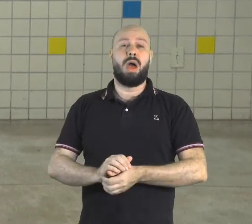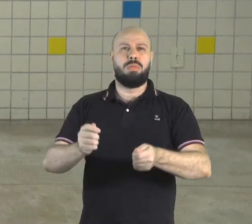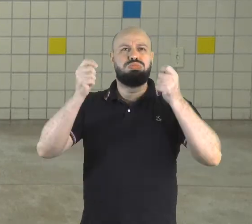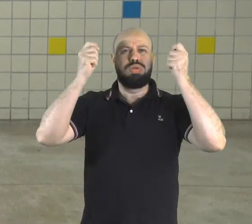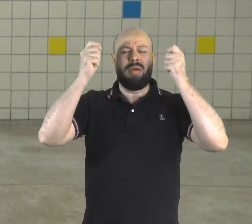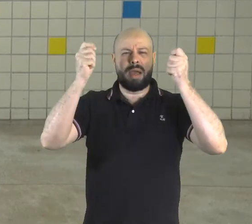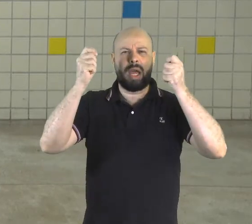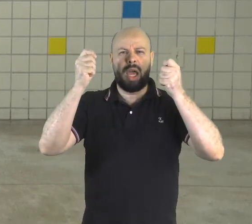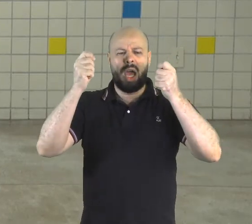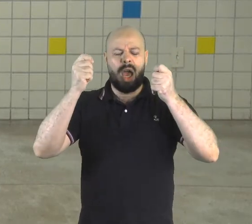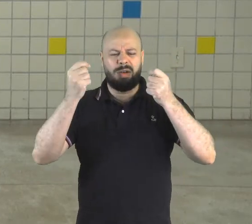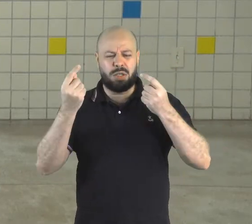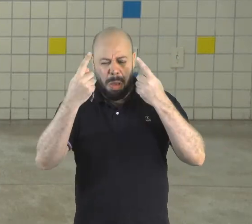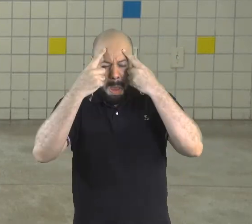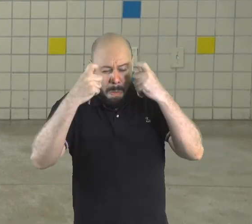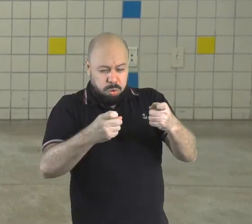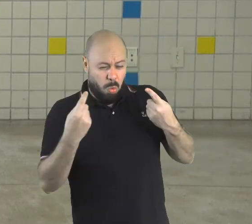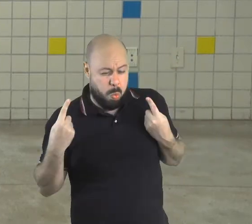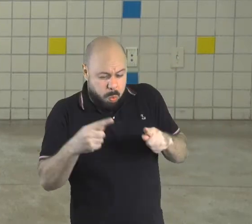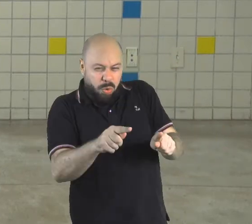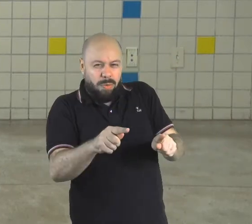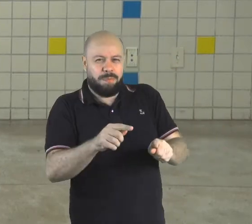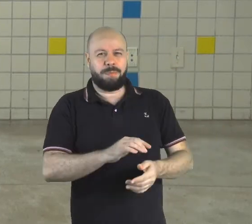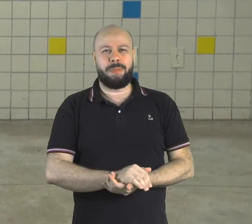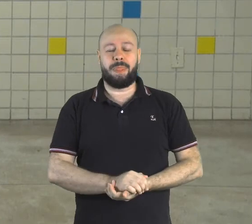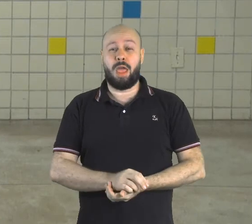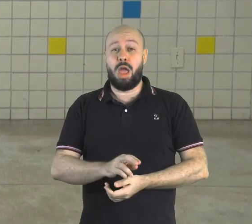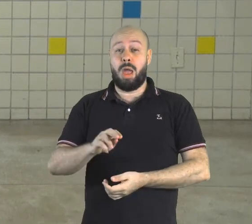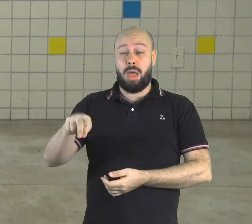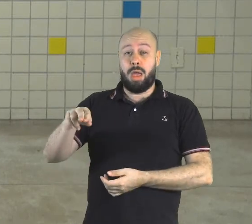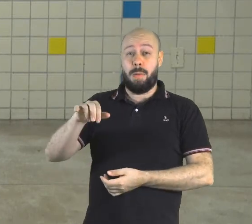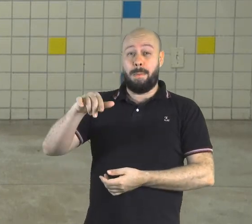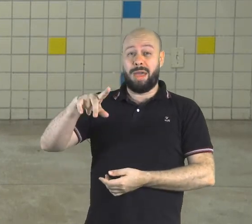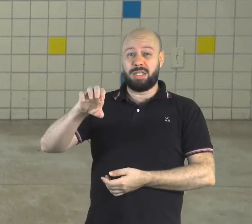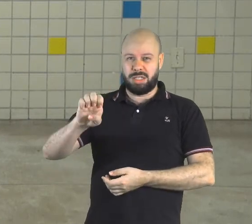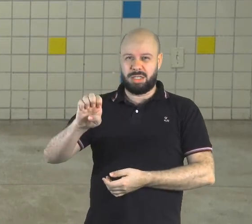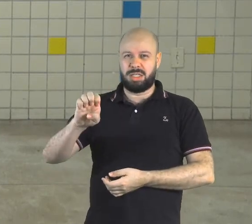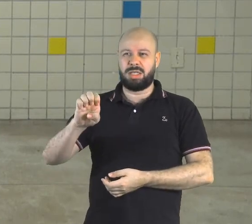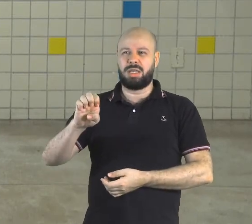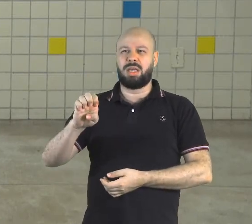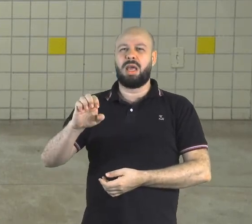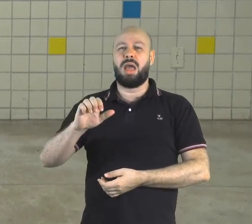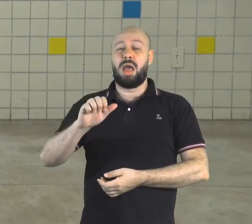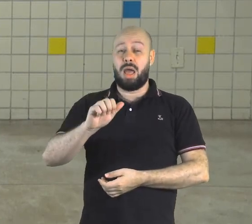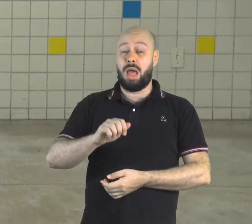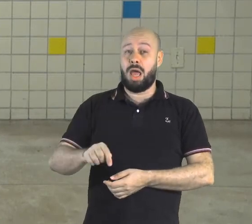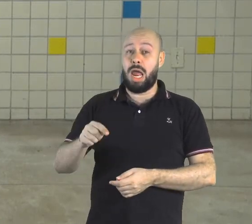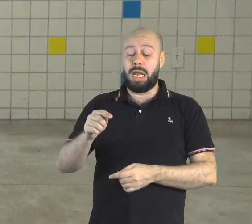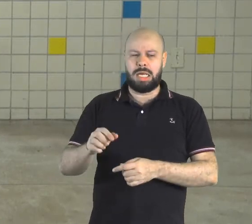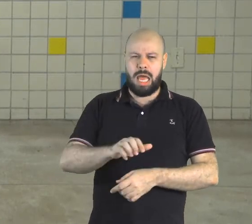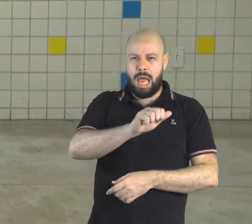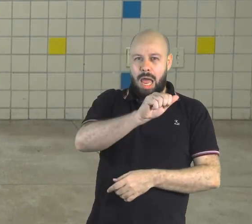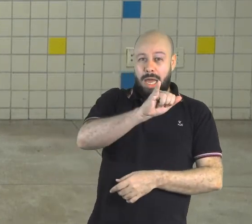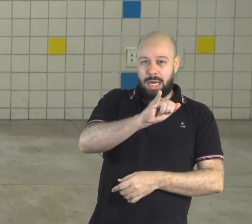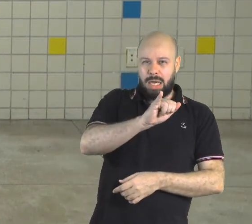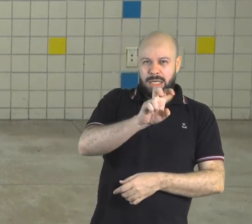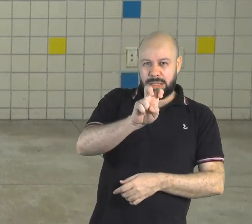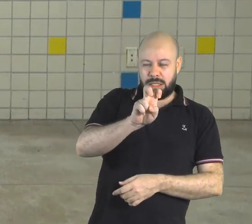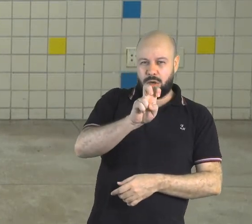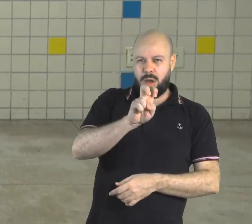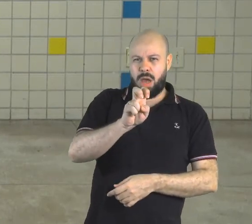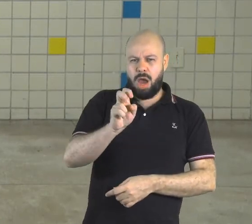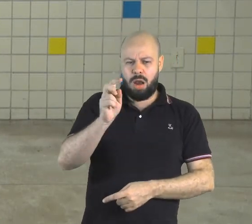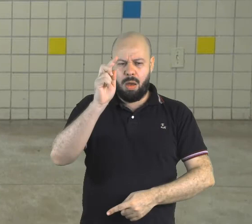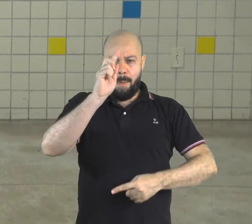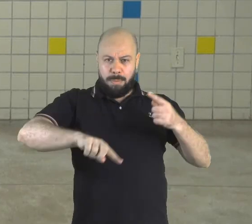com extrema violência. A vantagem Médici eliminou o Ato Institucional número 5, aquele que tirava as garantias